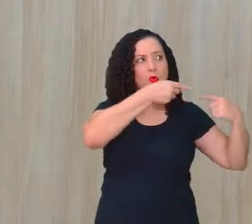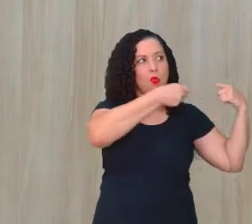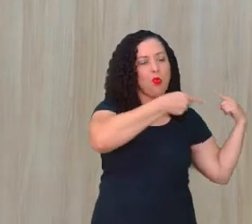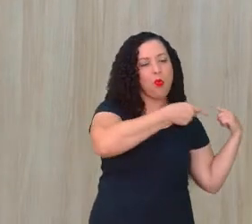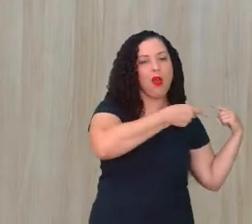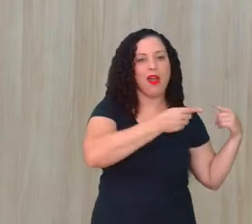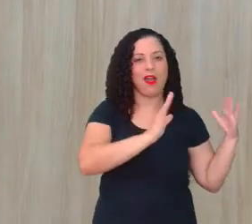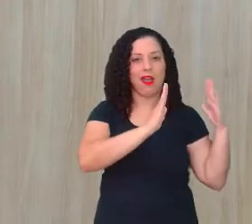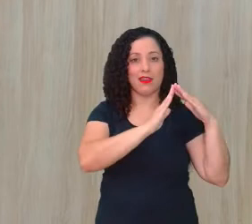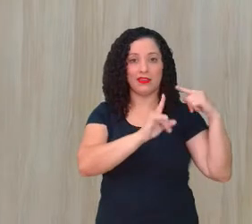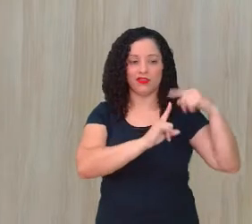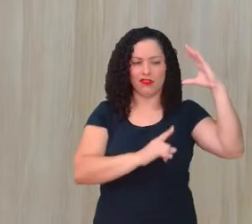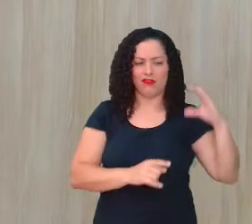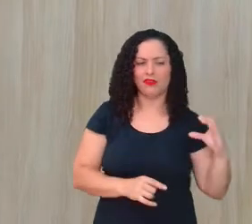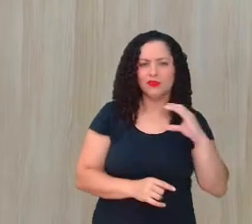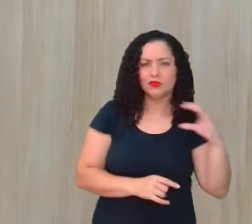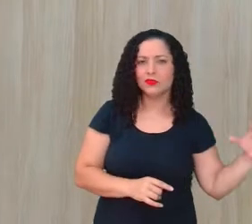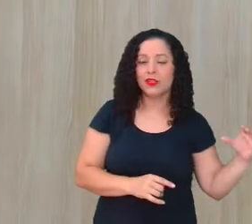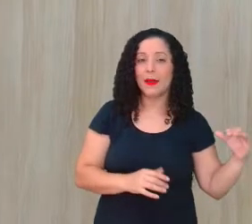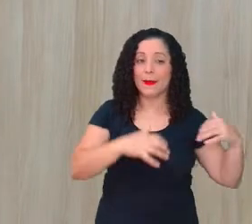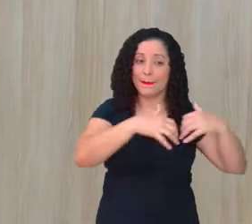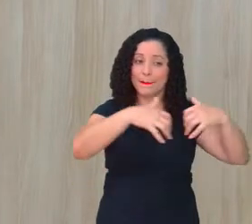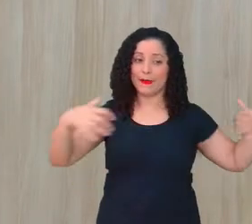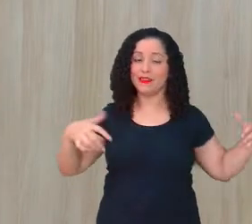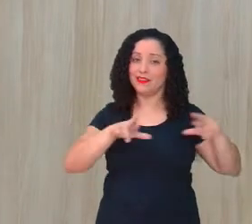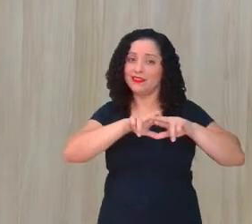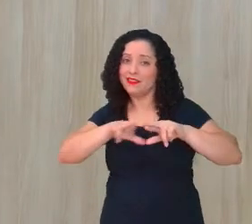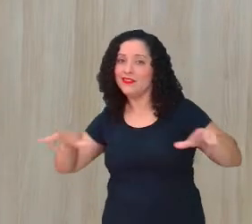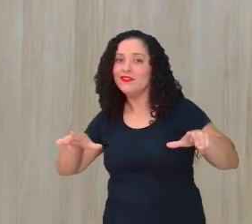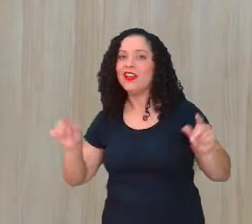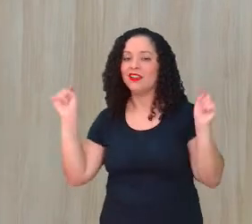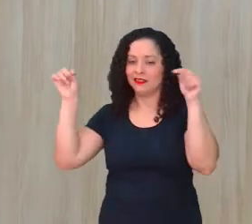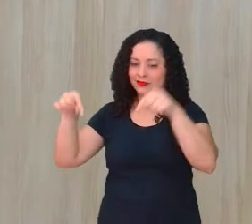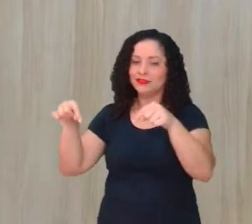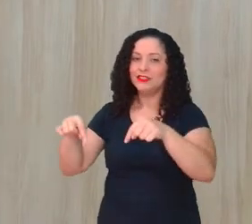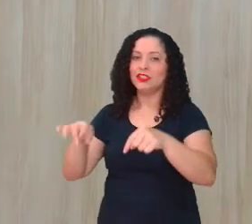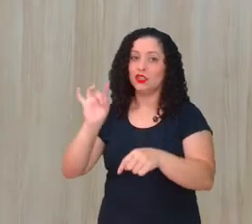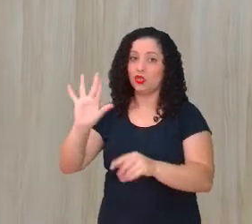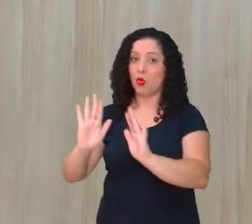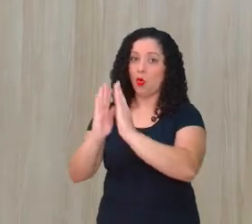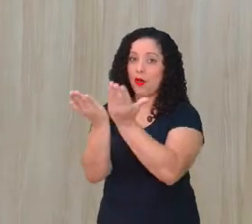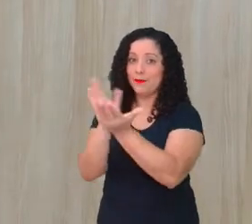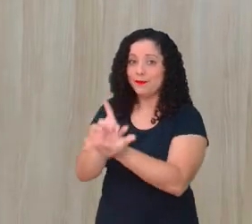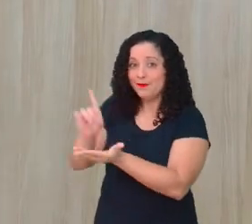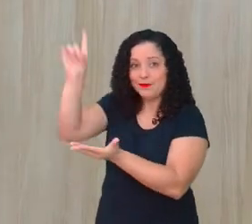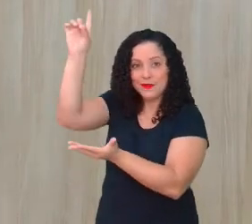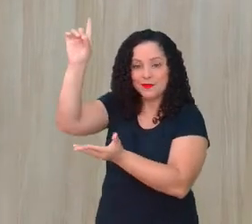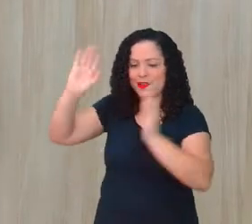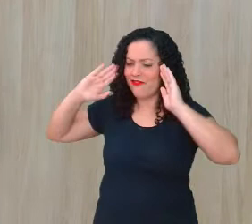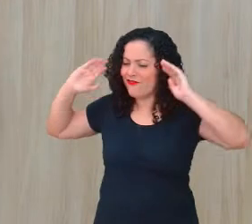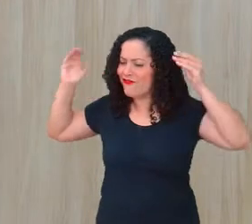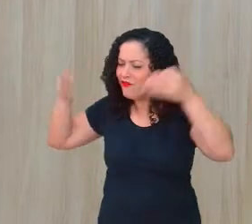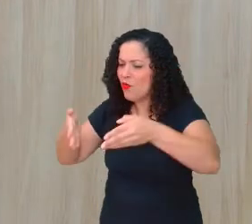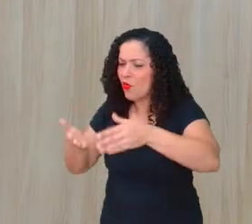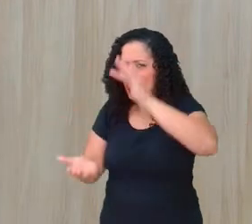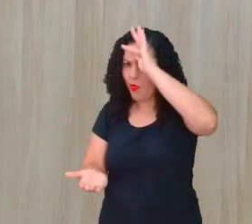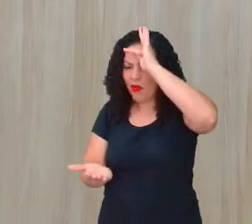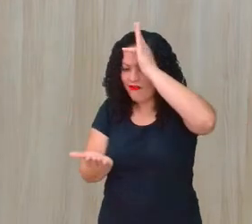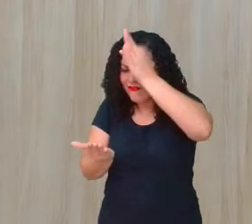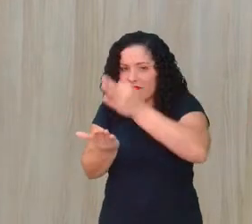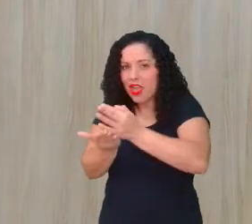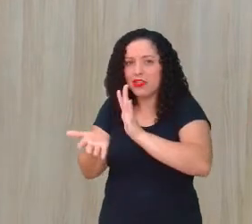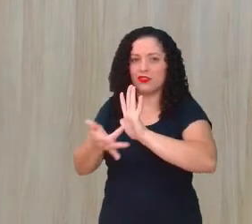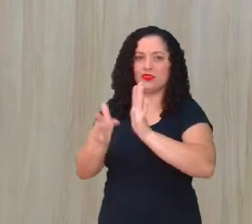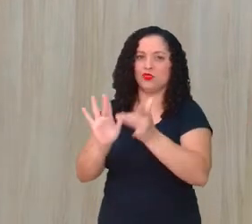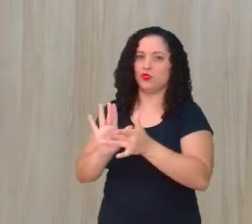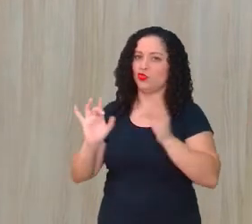Bíblia, certo? A questão da tradição, dentro da perspectiva protestante, ela se rompe. Então, é a Bíblia e a fé em Jesus,